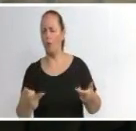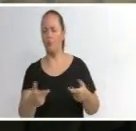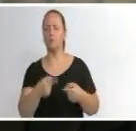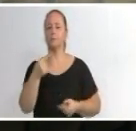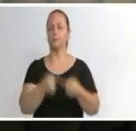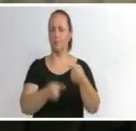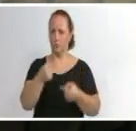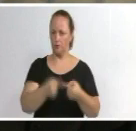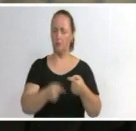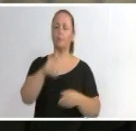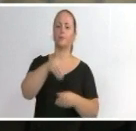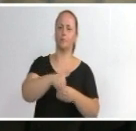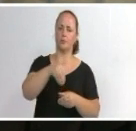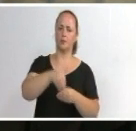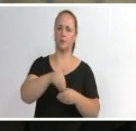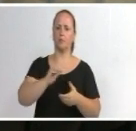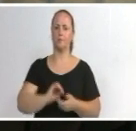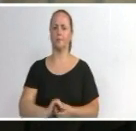em votação.